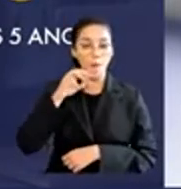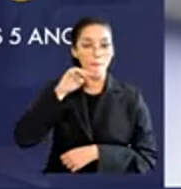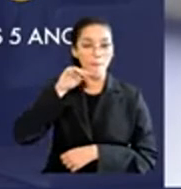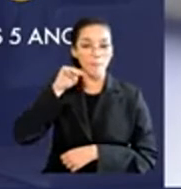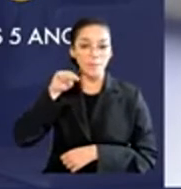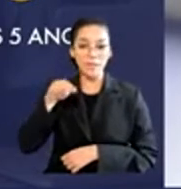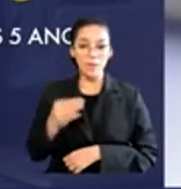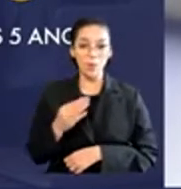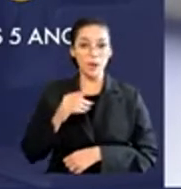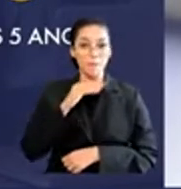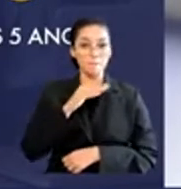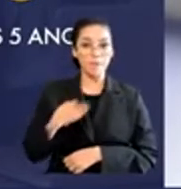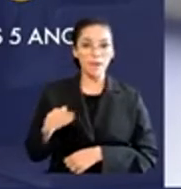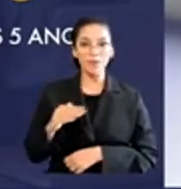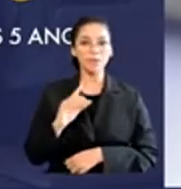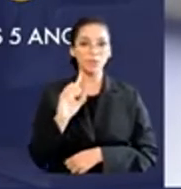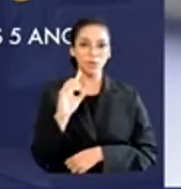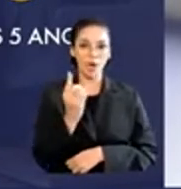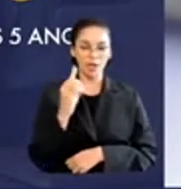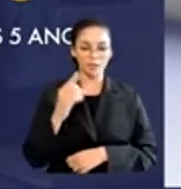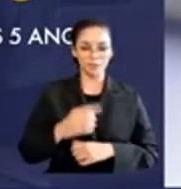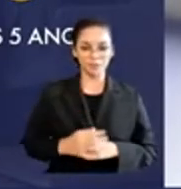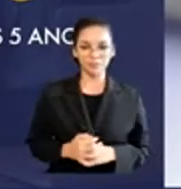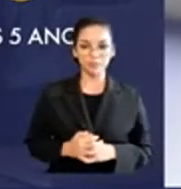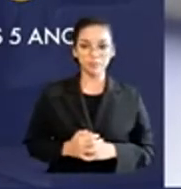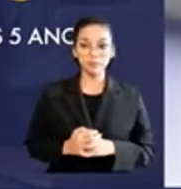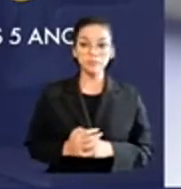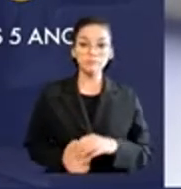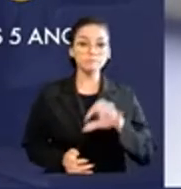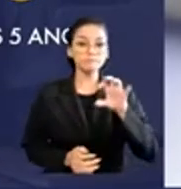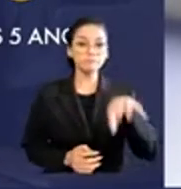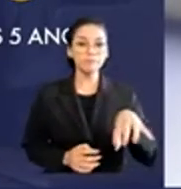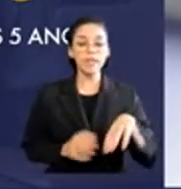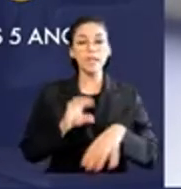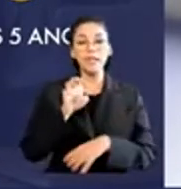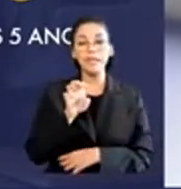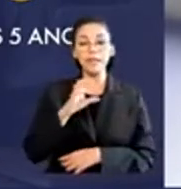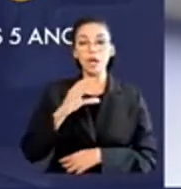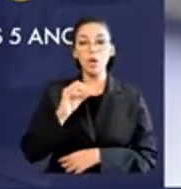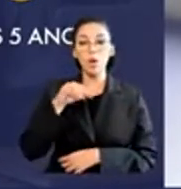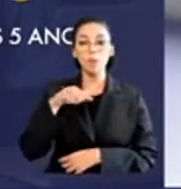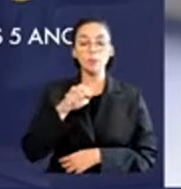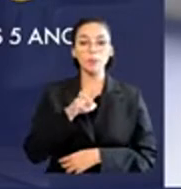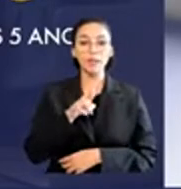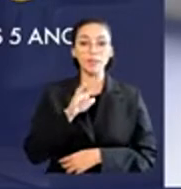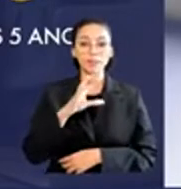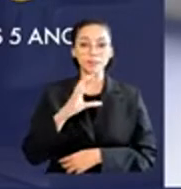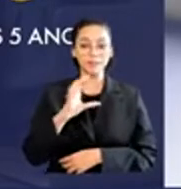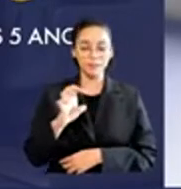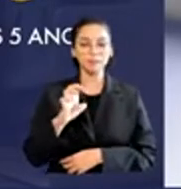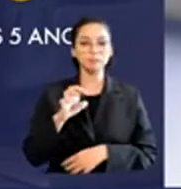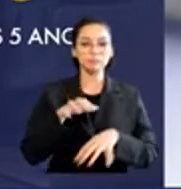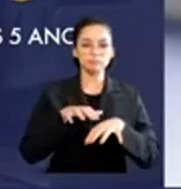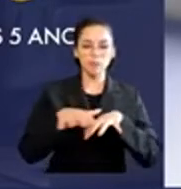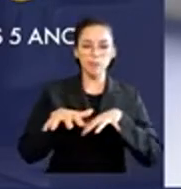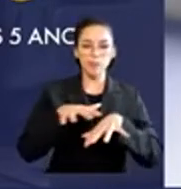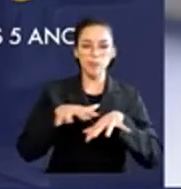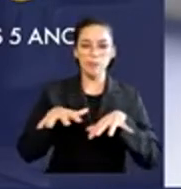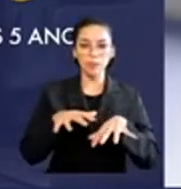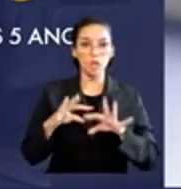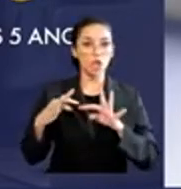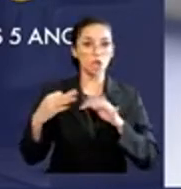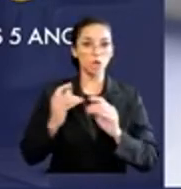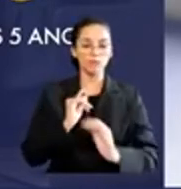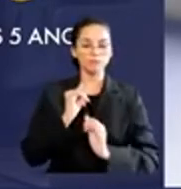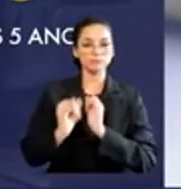de e-commerce, que engloba todas as vendas online, teve mais de 150% de aumento ao